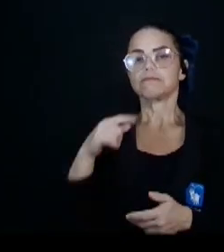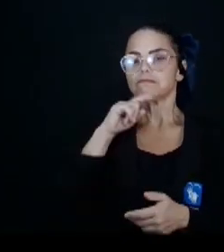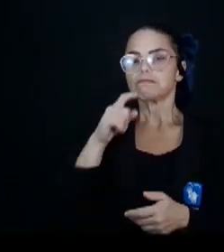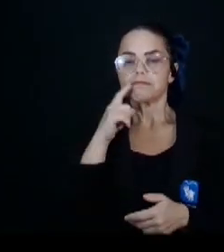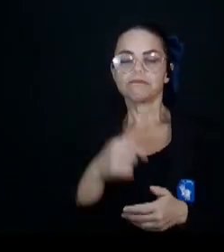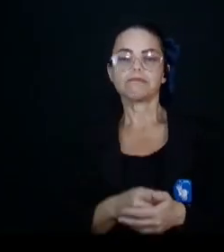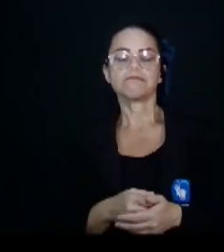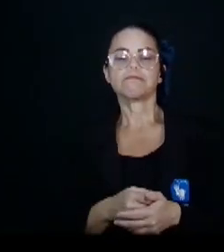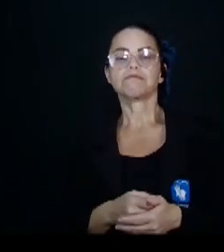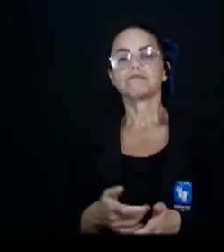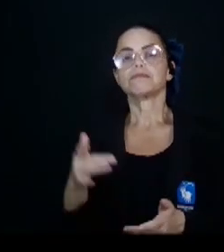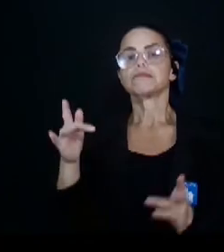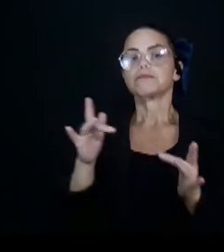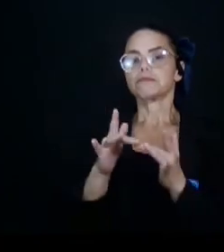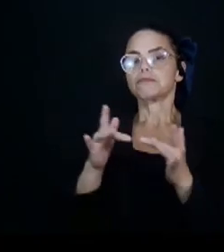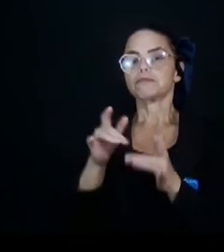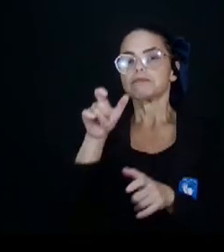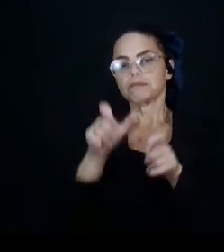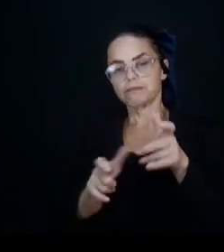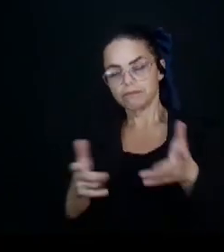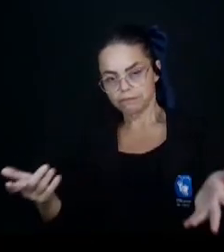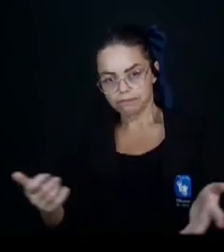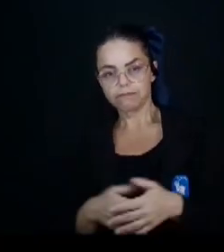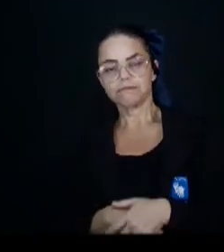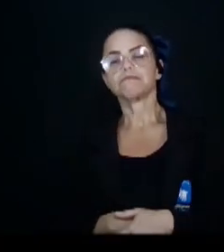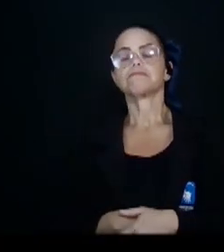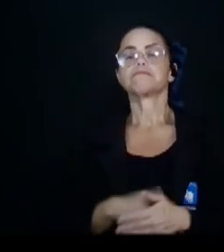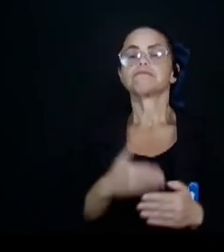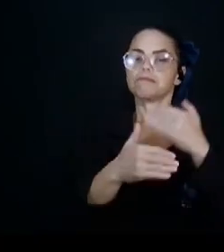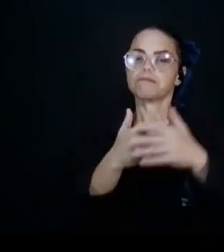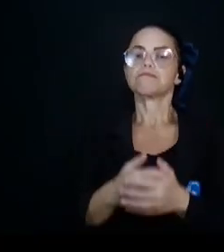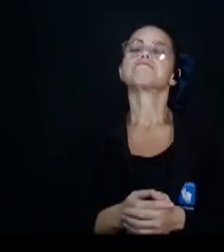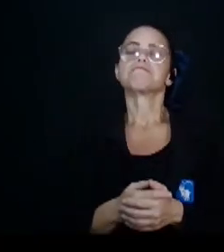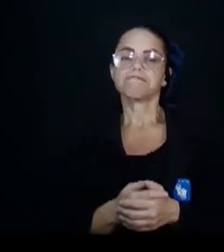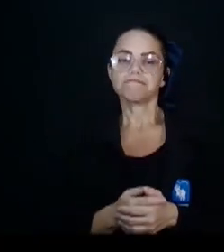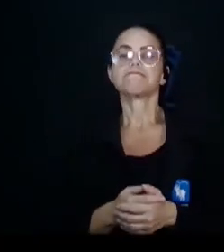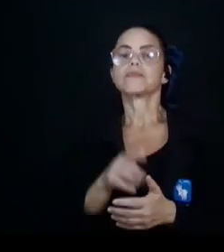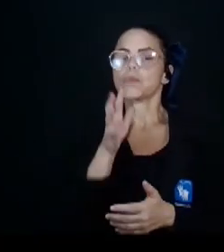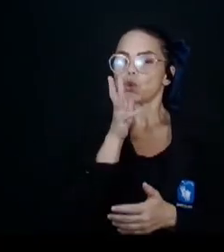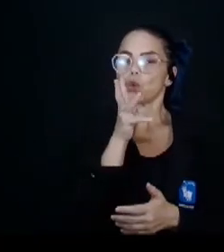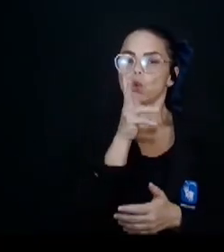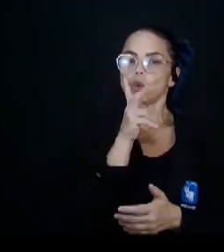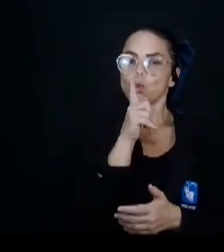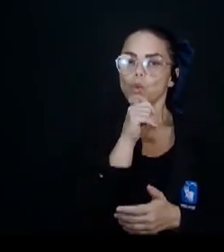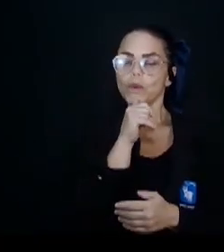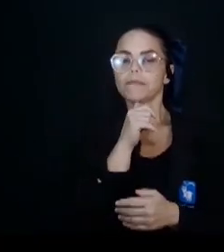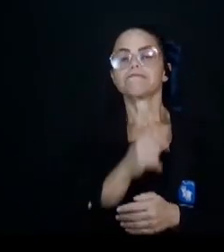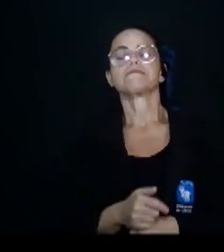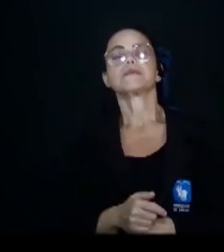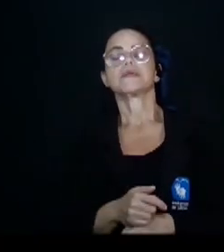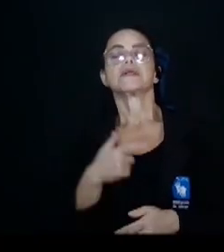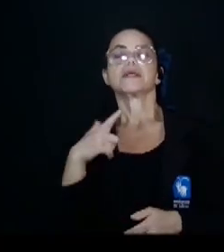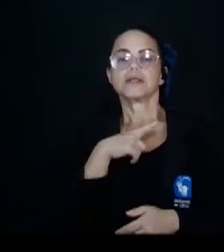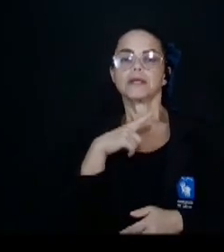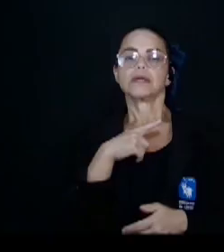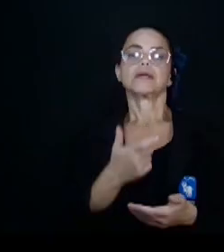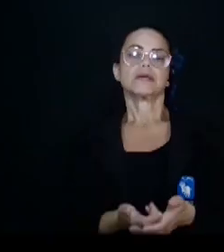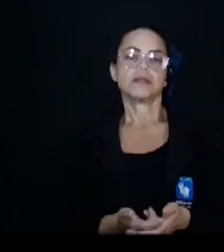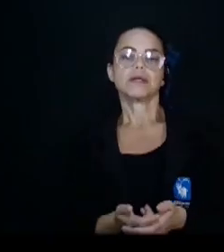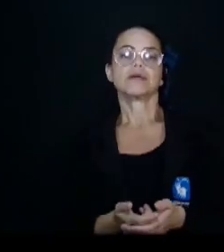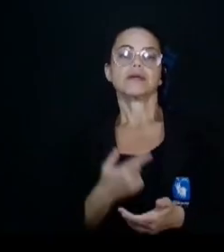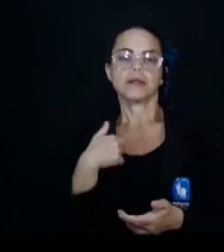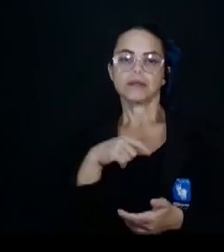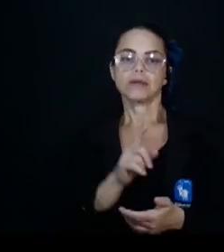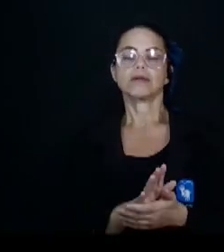essa pessoa e esse processo acaba sendo mais demorado, porque vocês têm também que ter o tempo,